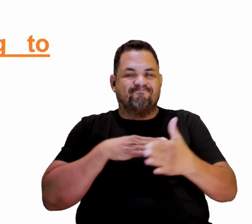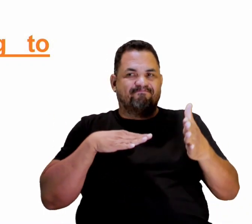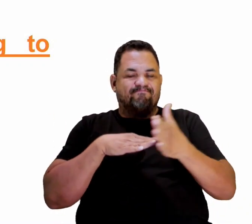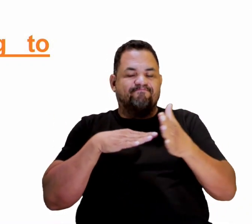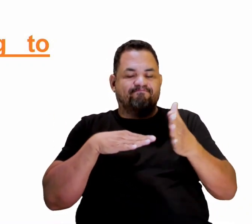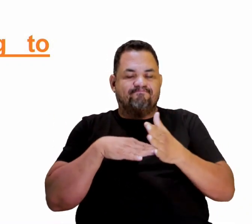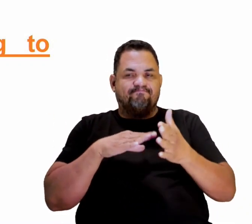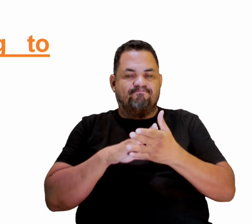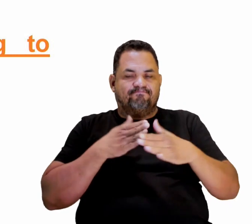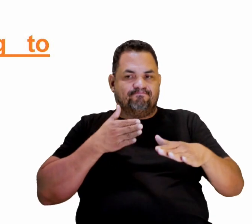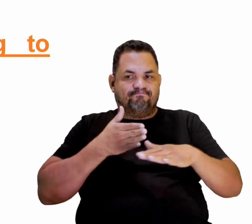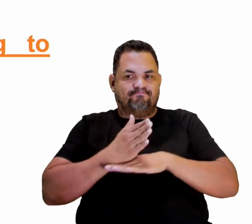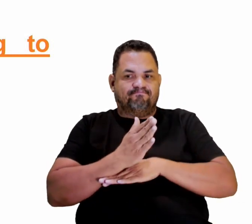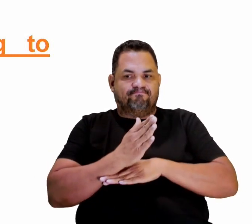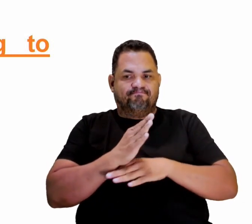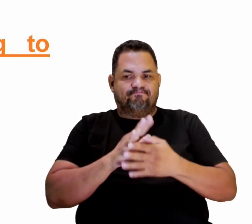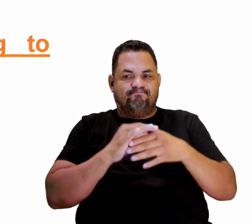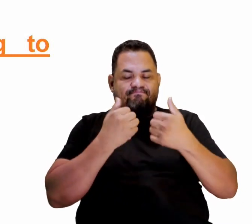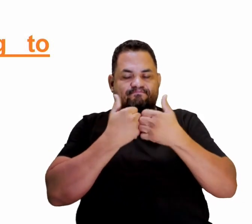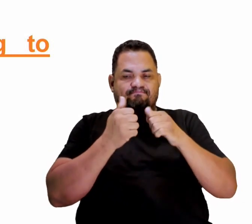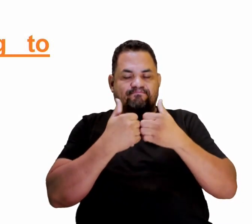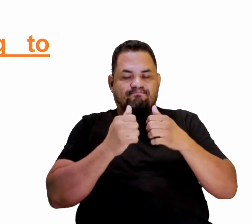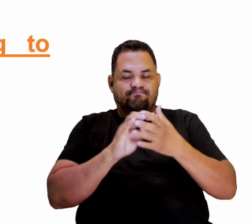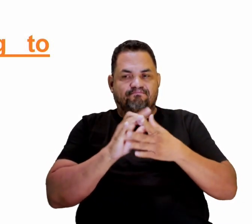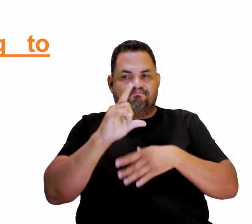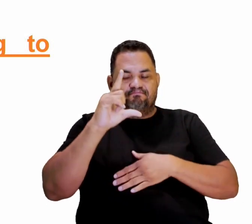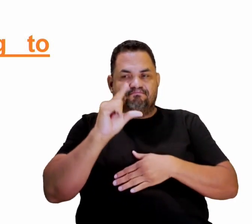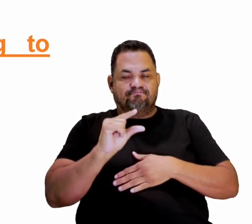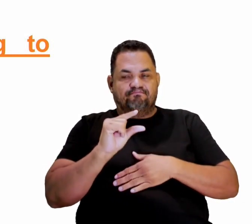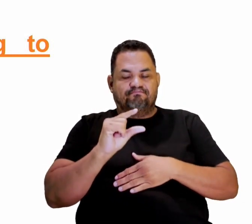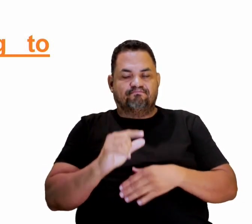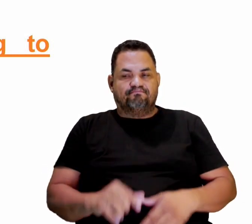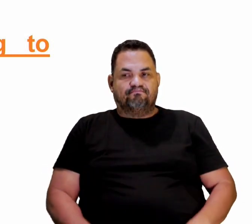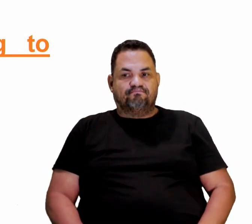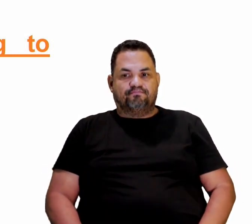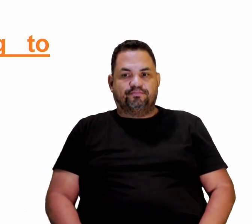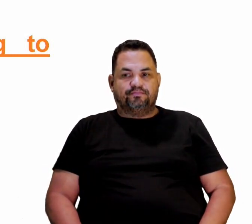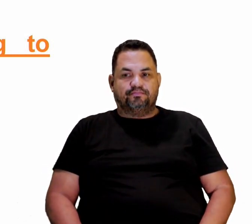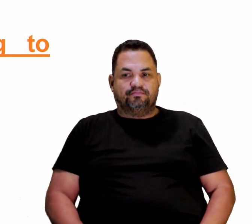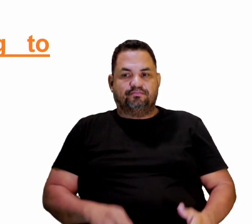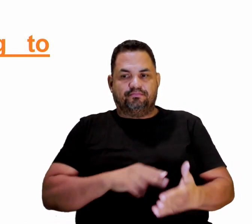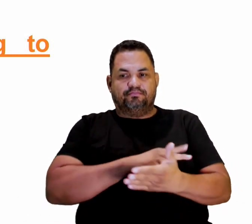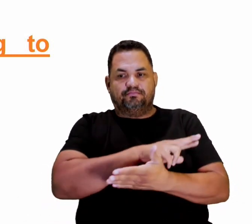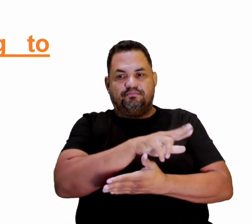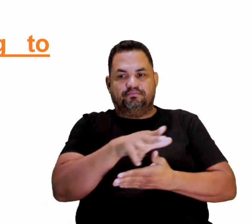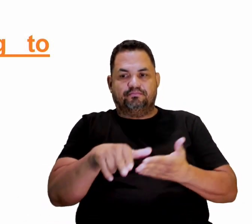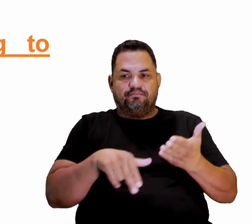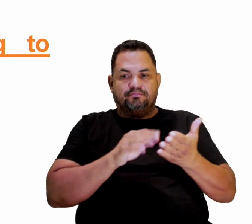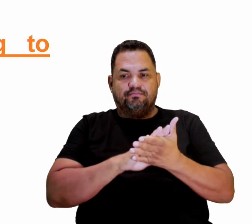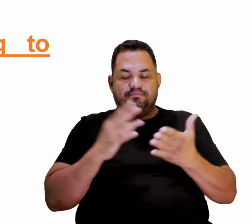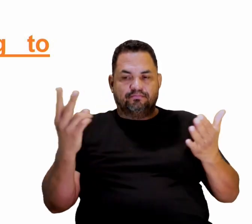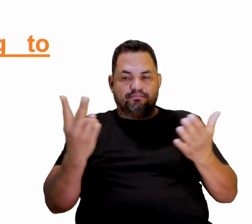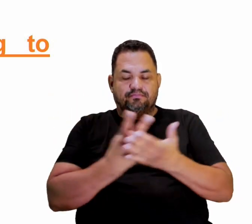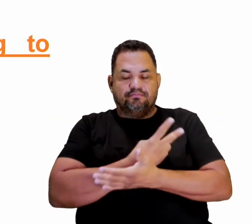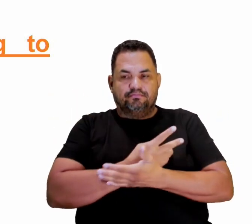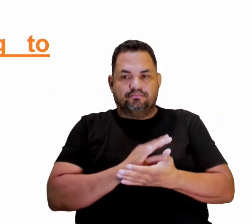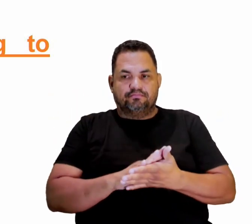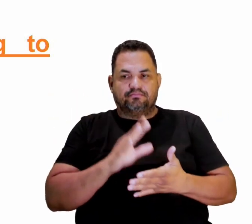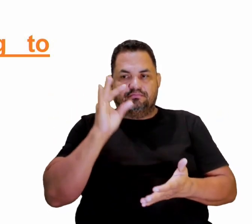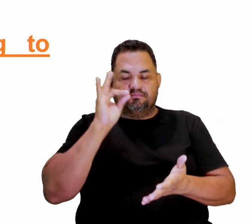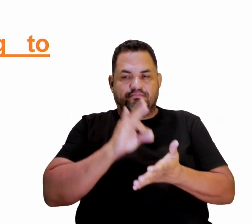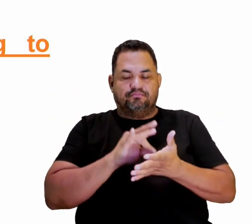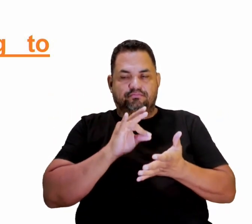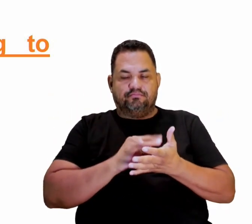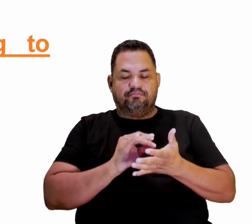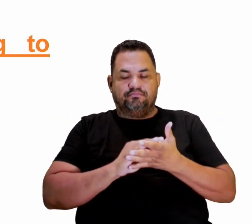de entrar nesse ônibus são bem pequenas algumas adversidade aí alguma situação adversa realmente